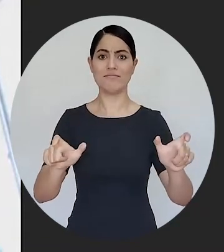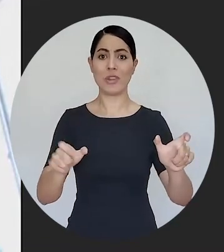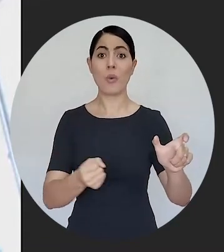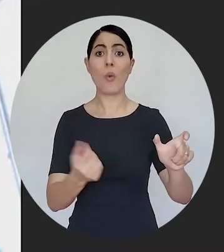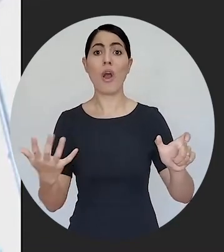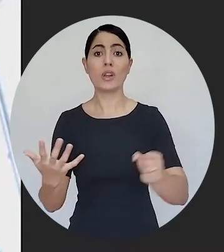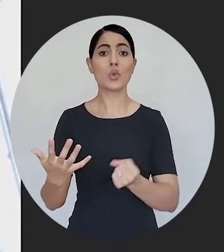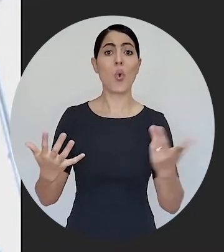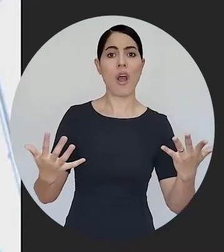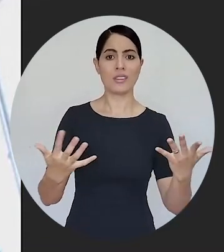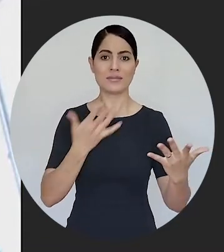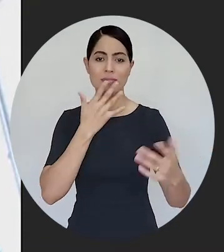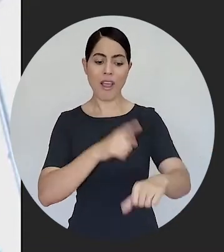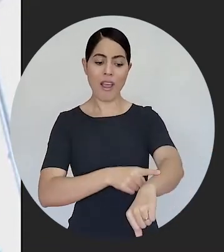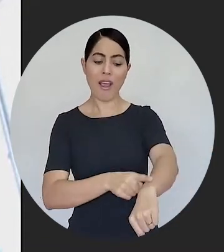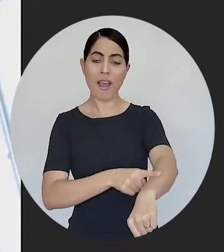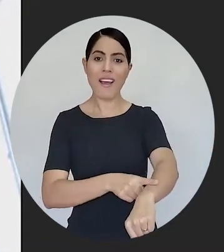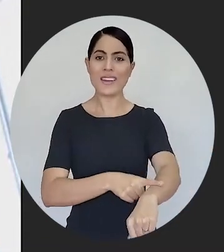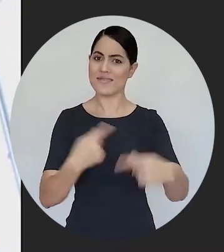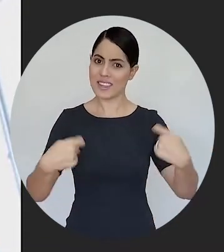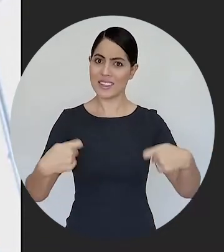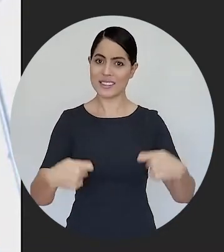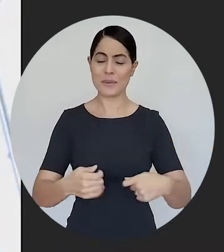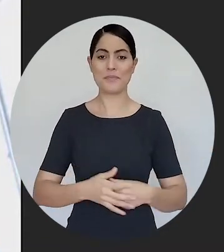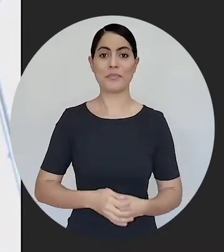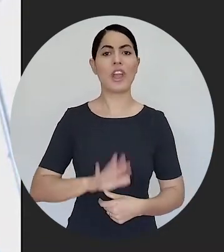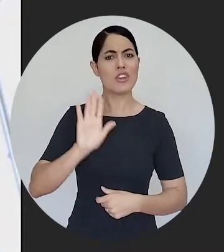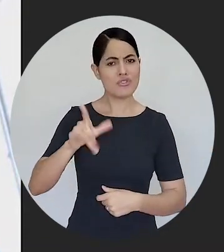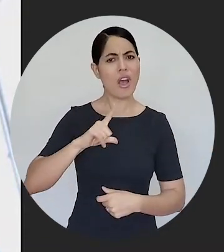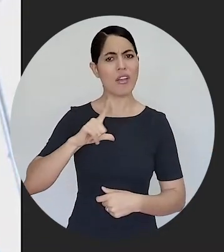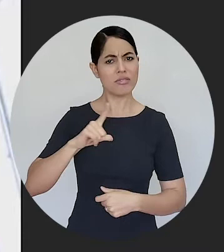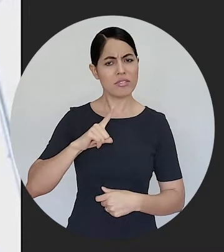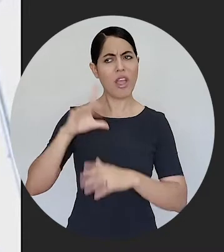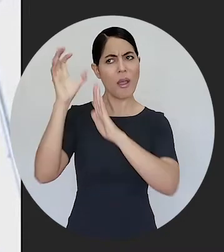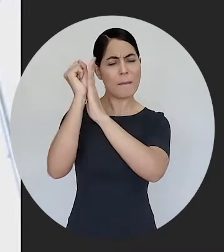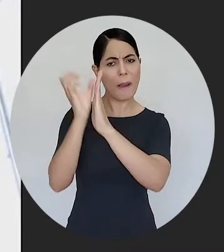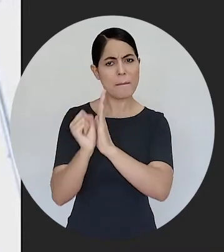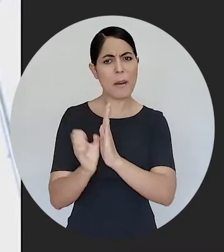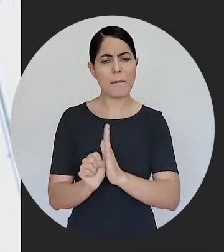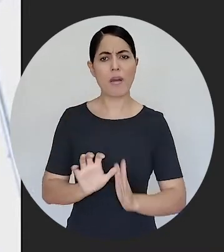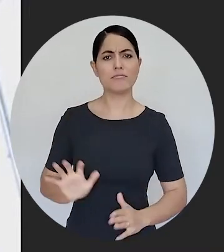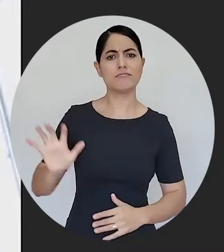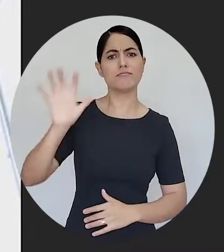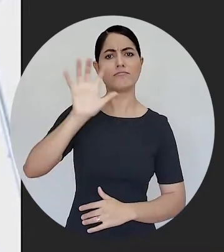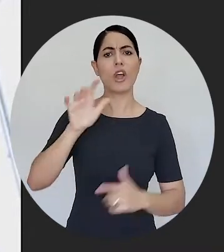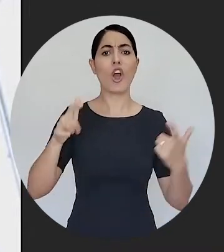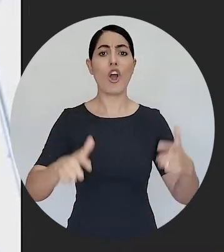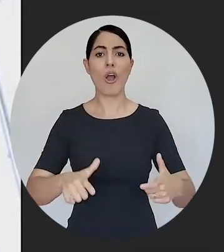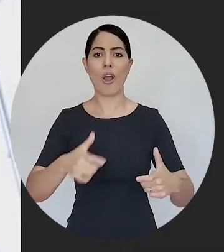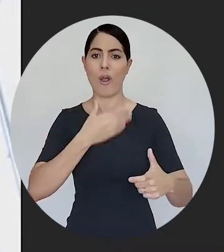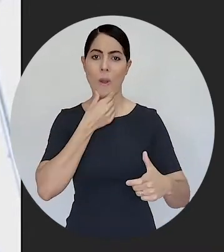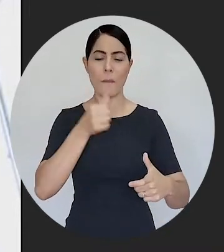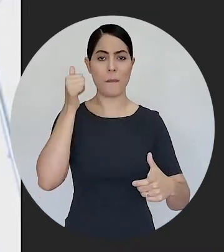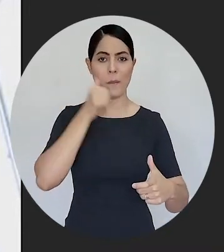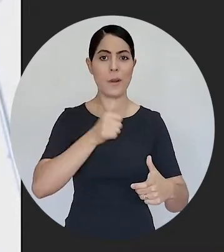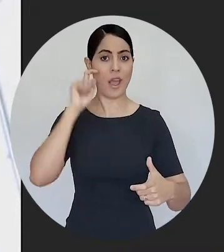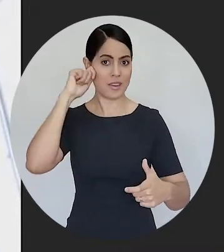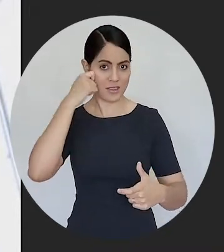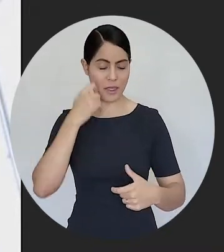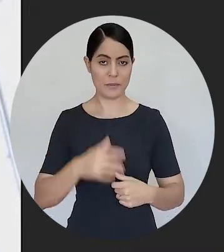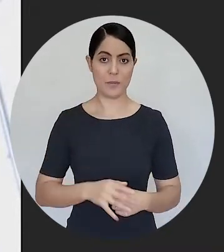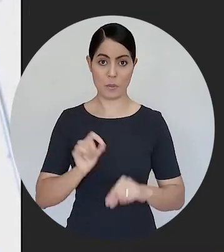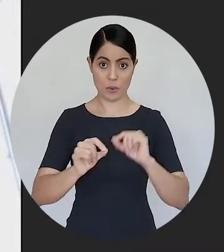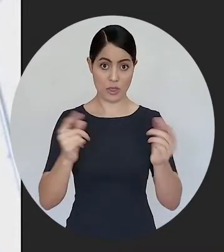tem sido feito por vários segmentos de advogados e advogadas negras, inclusive porque,